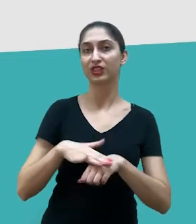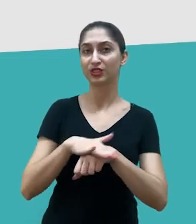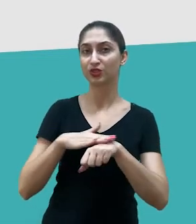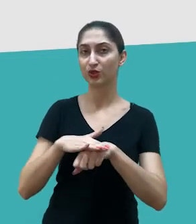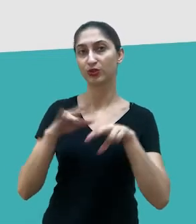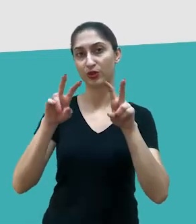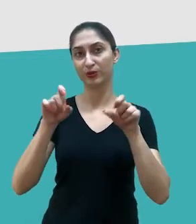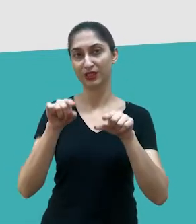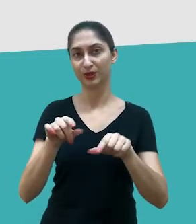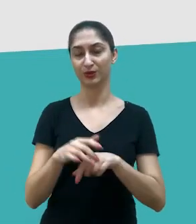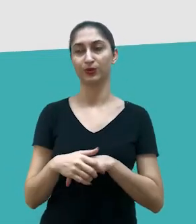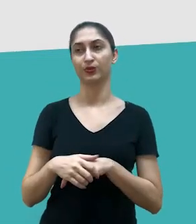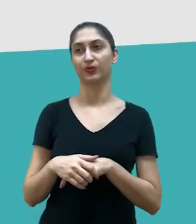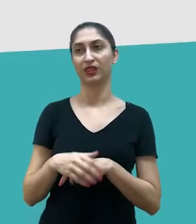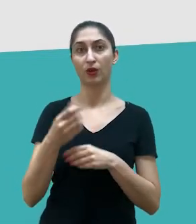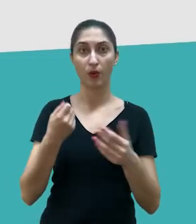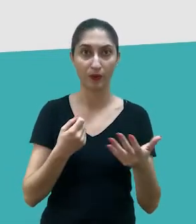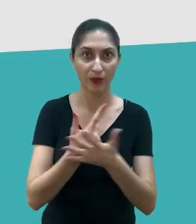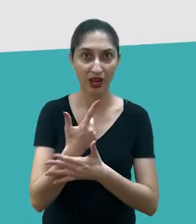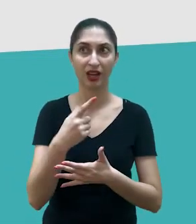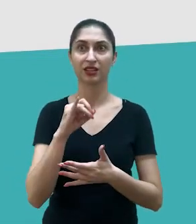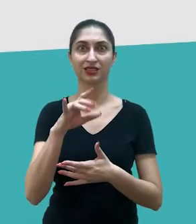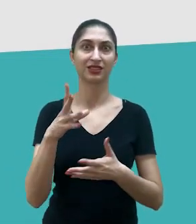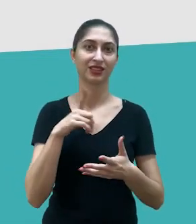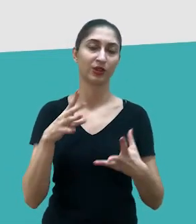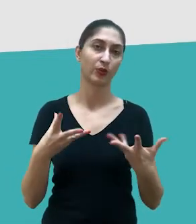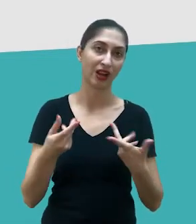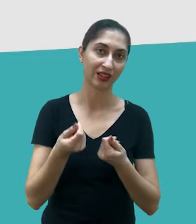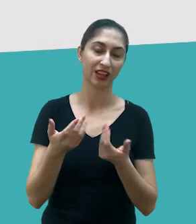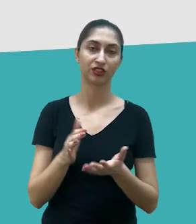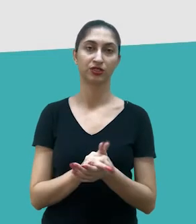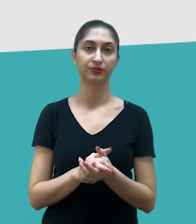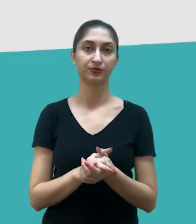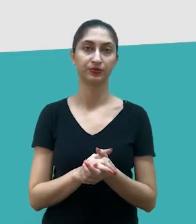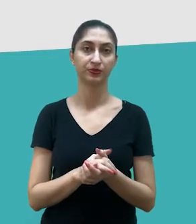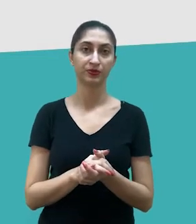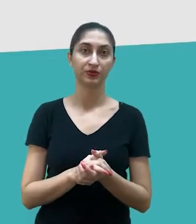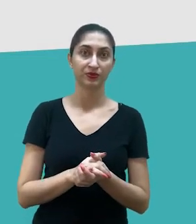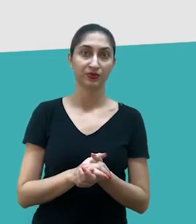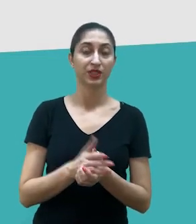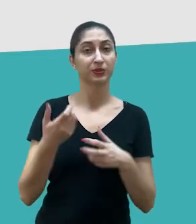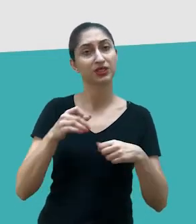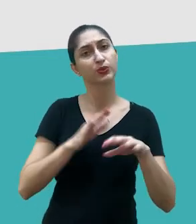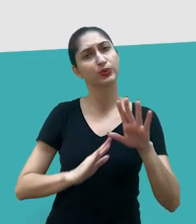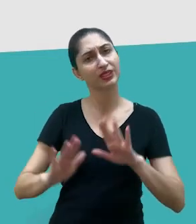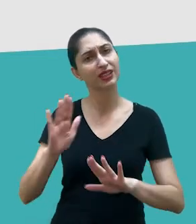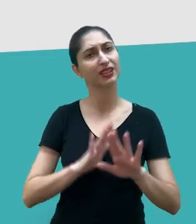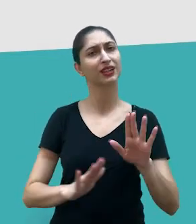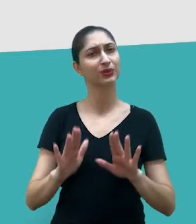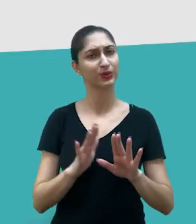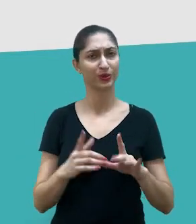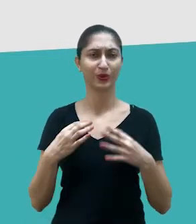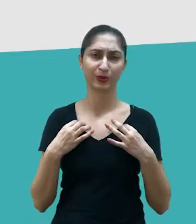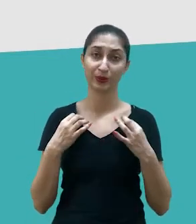essas questões de comprar aquilo que é de qualidade. Tenha o devido cuidado com as peças.